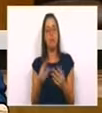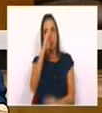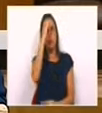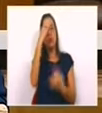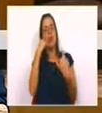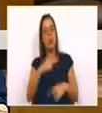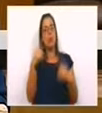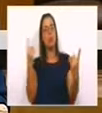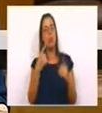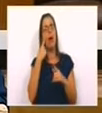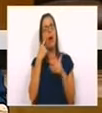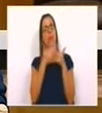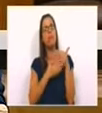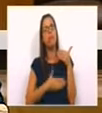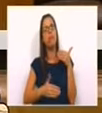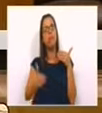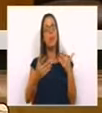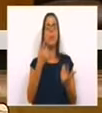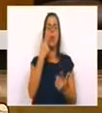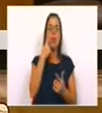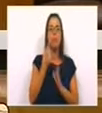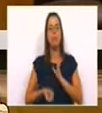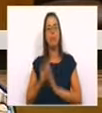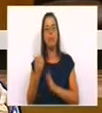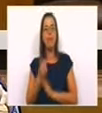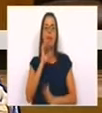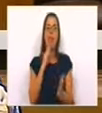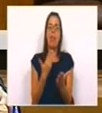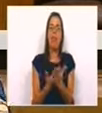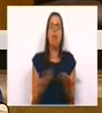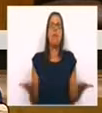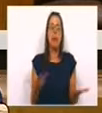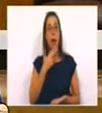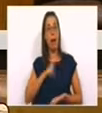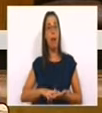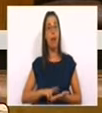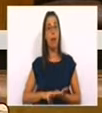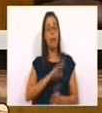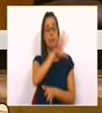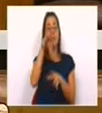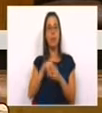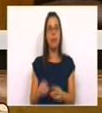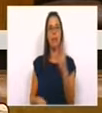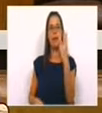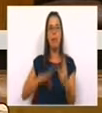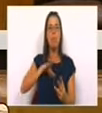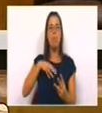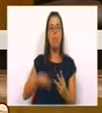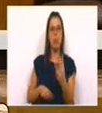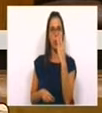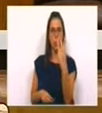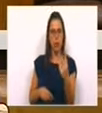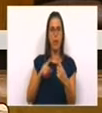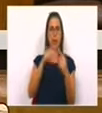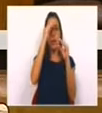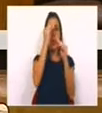esforço público muito prolongado. Conhecimento e criação de valor tratam uma realidade que envolve três mundos: